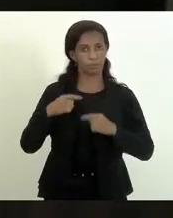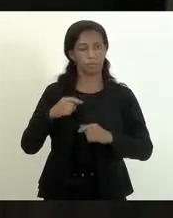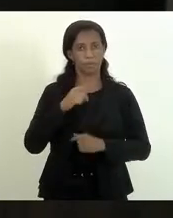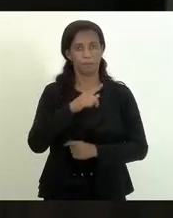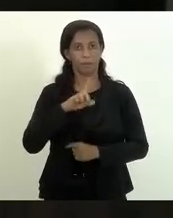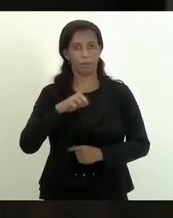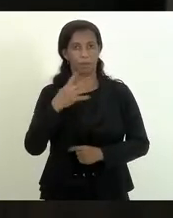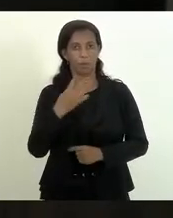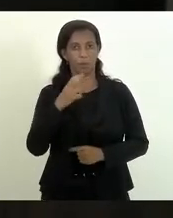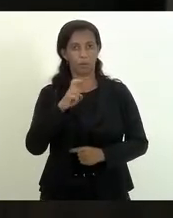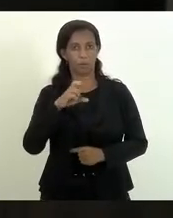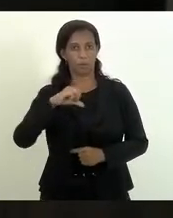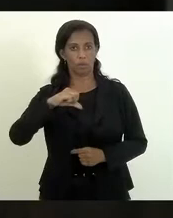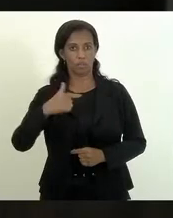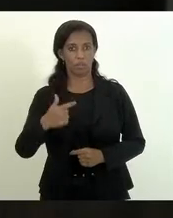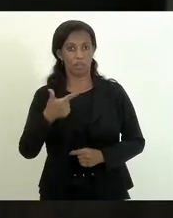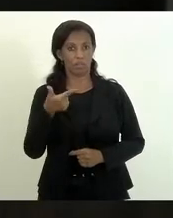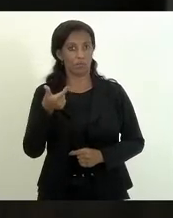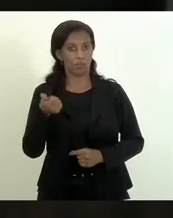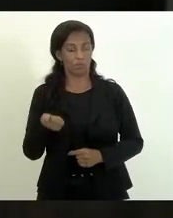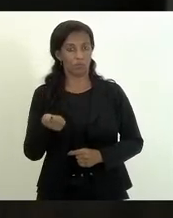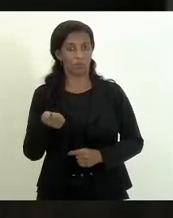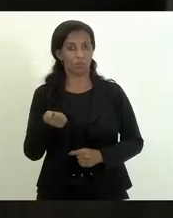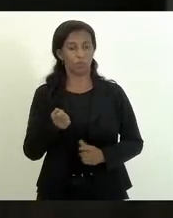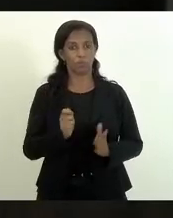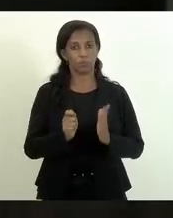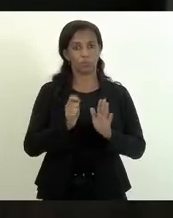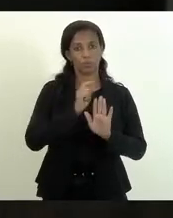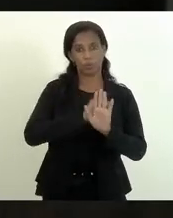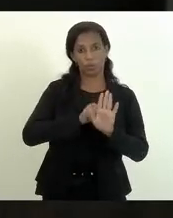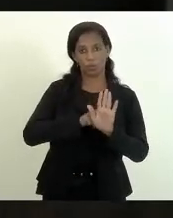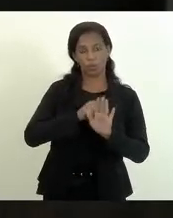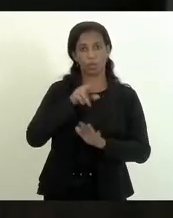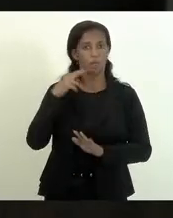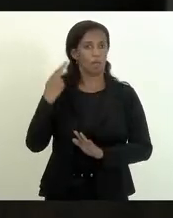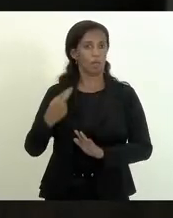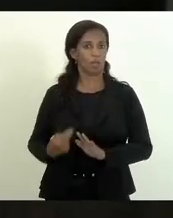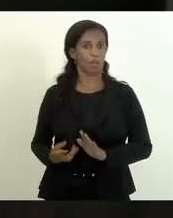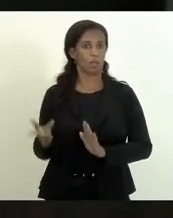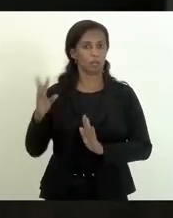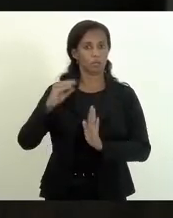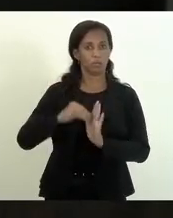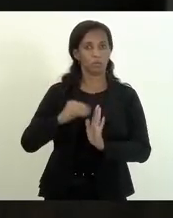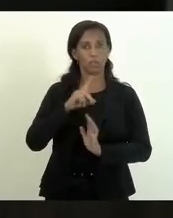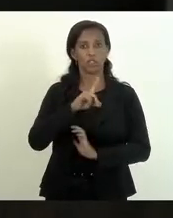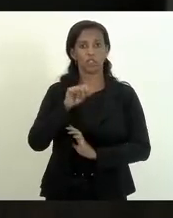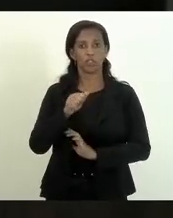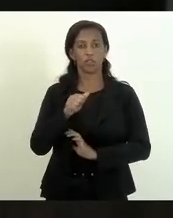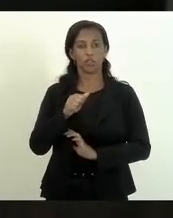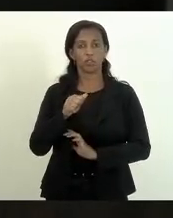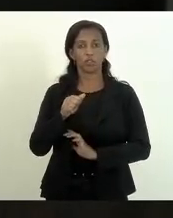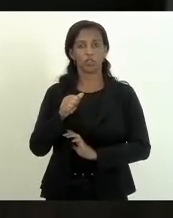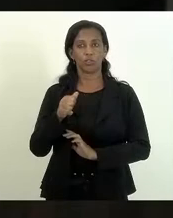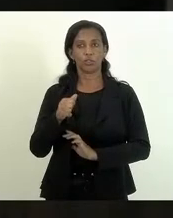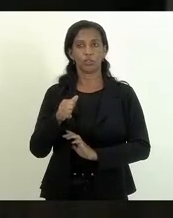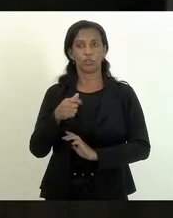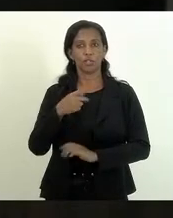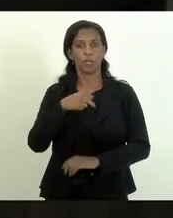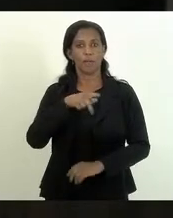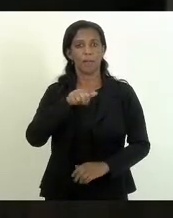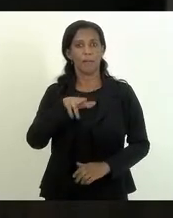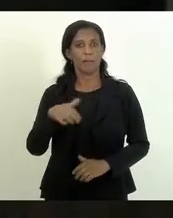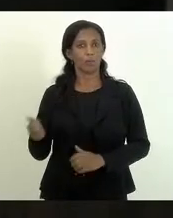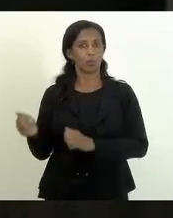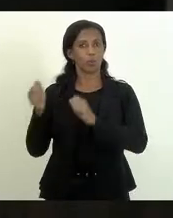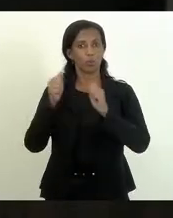lei 4597 de 21, de autoria da deputada Renata Souza, que inclui o dia do patrono da abolição da escravidão no